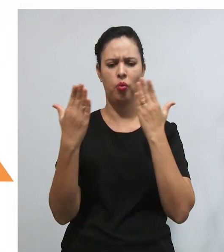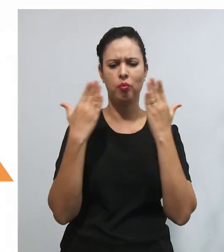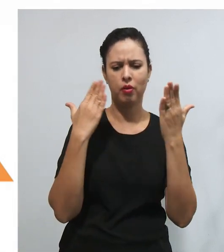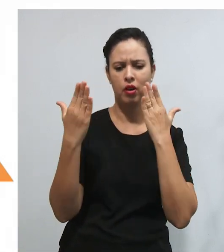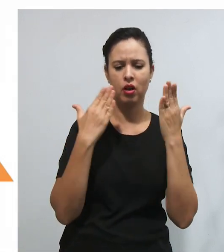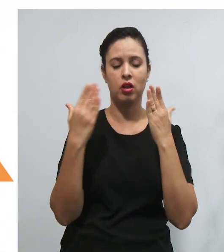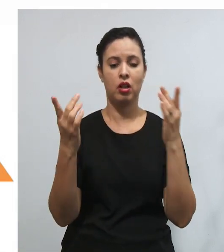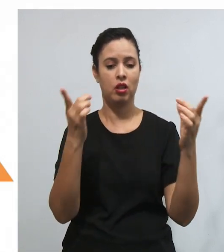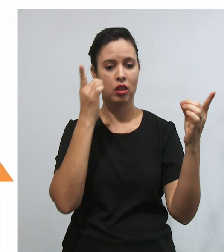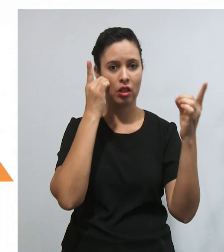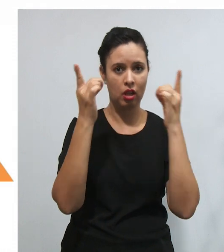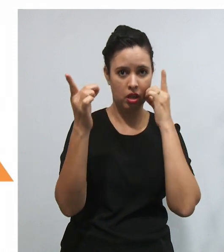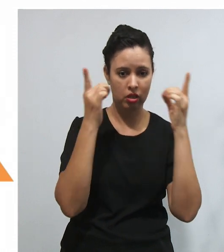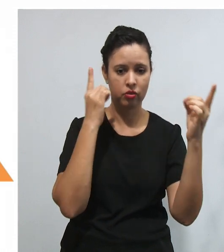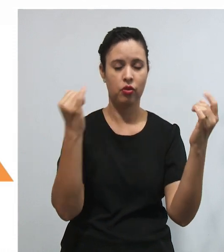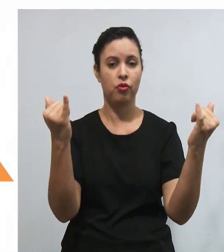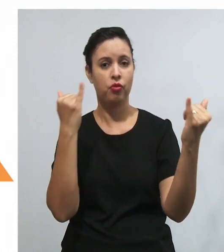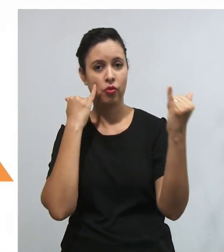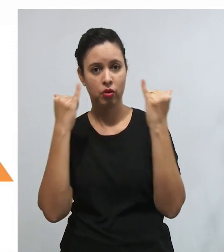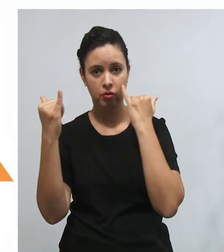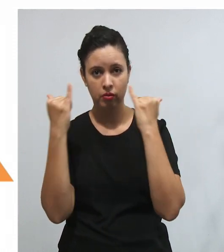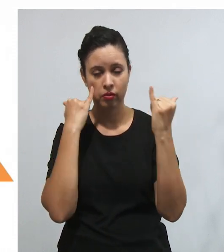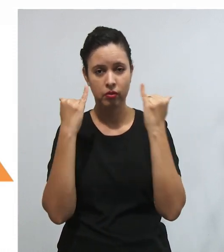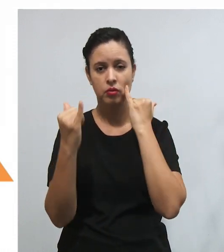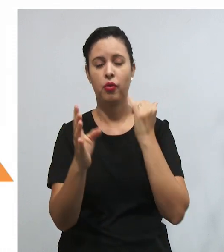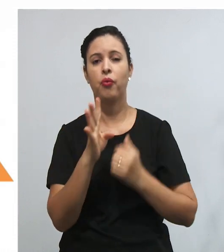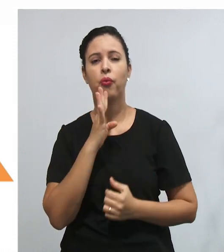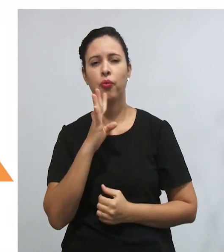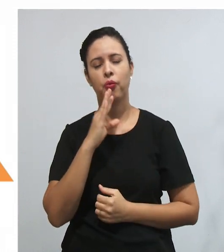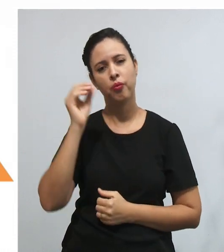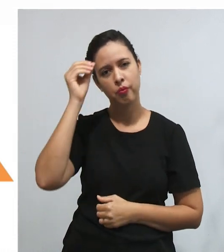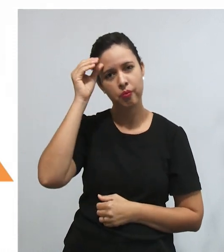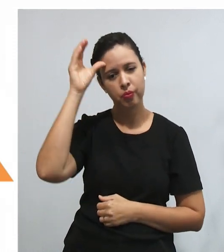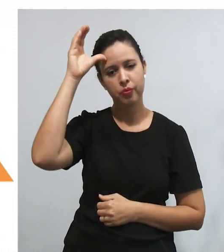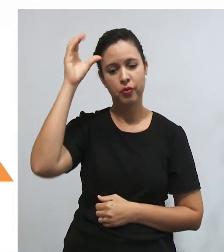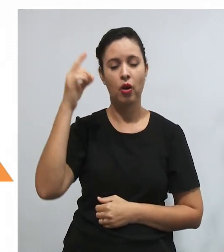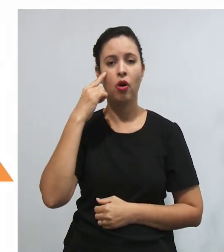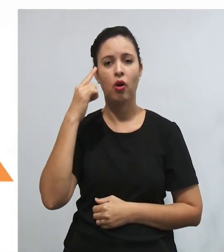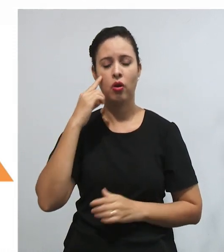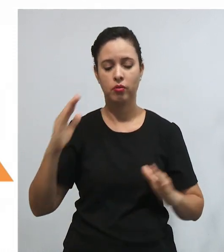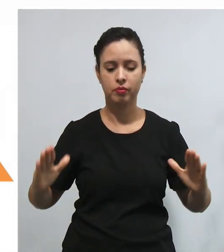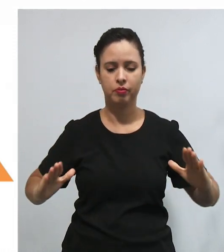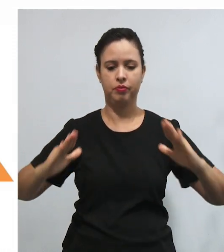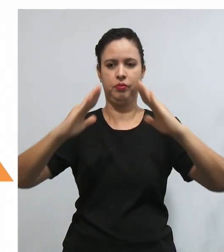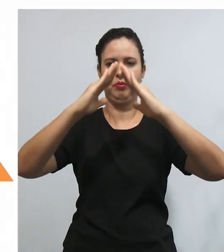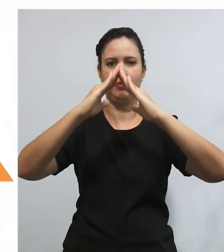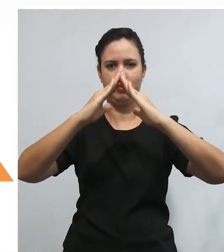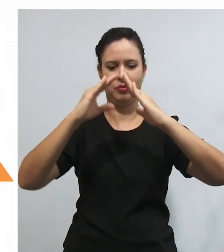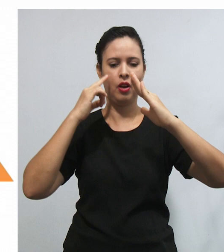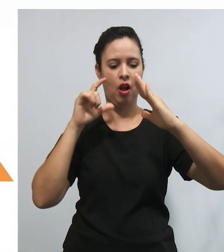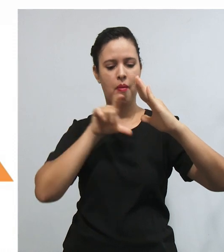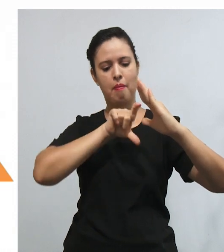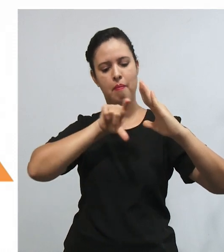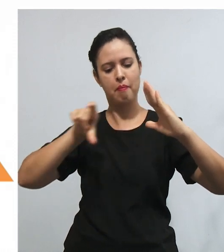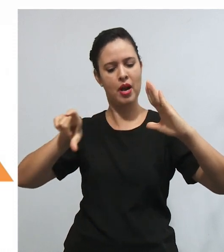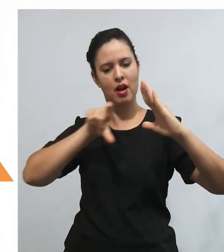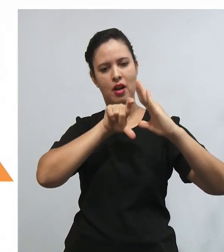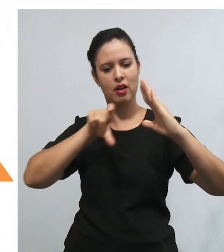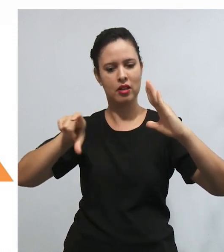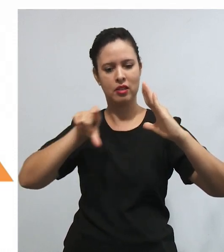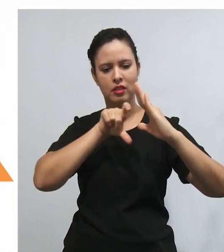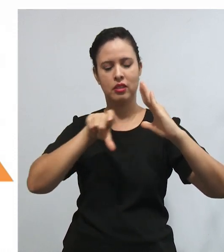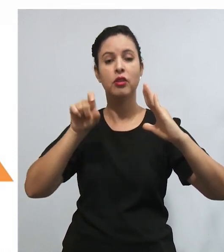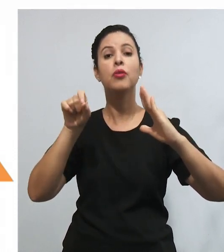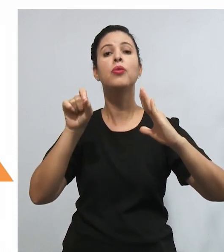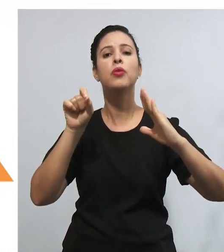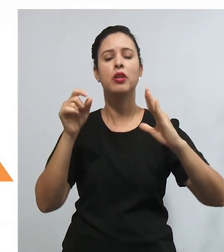e conhecimento, tá? Então, percebo que na base da pirâmide nós temos os dados, né, que de forma isolada não agrega tanto